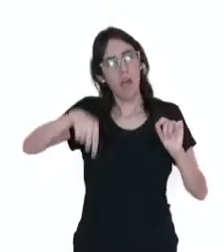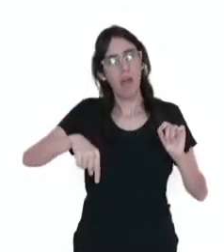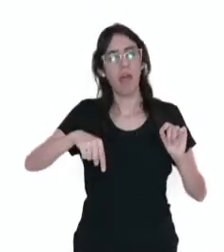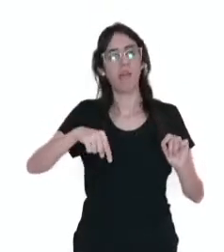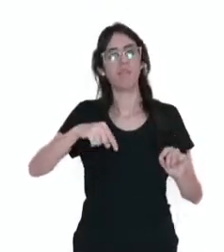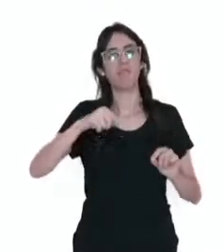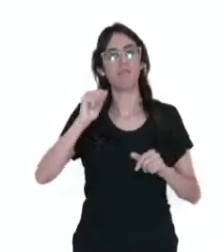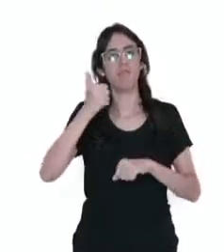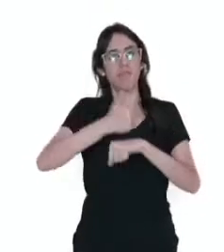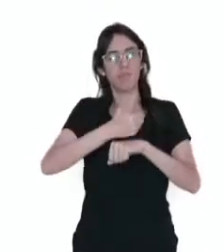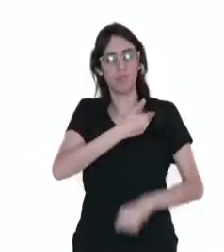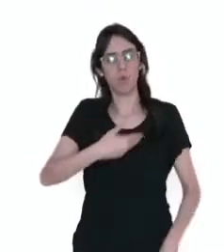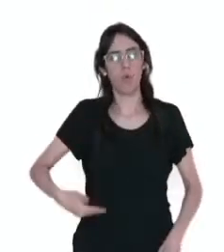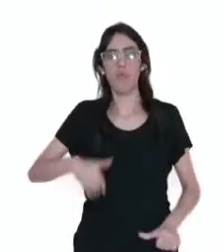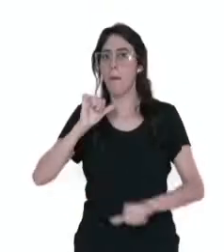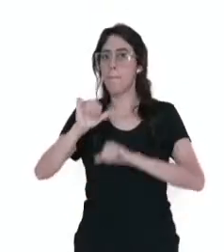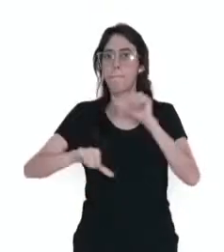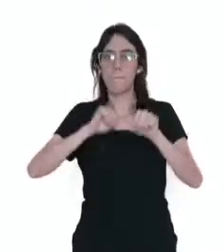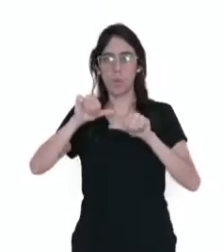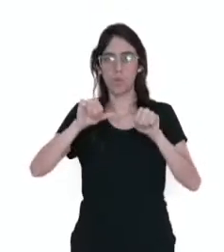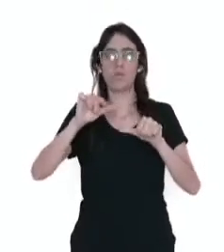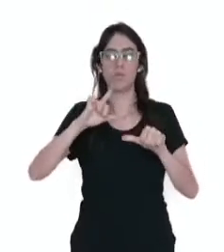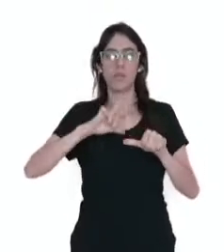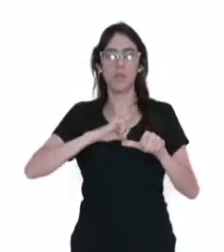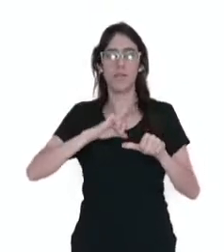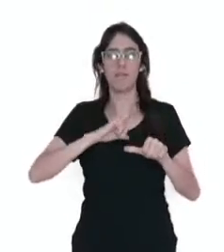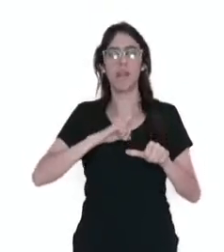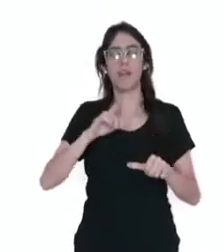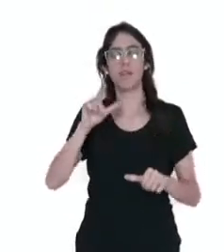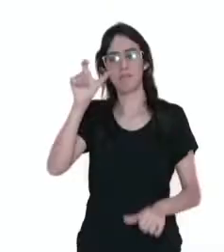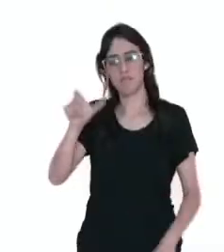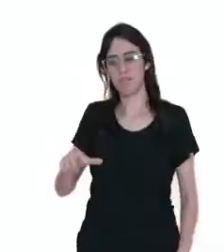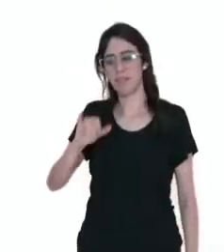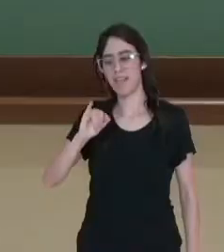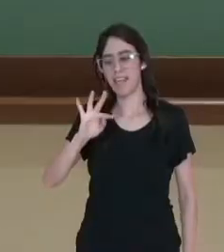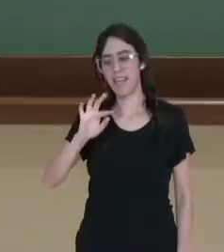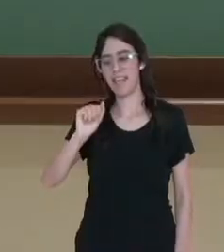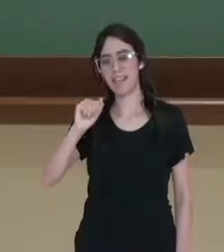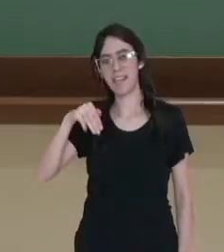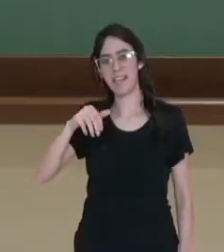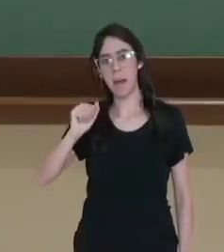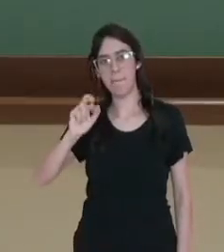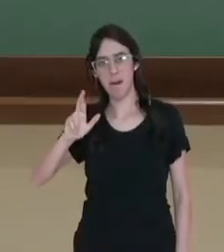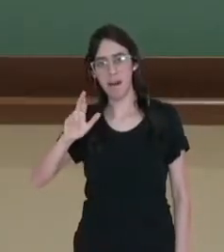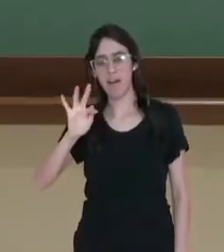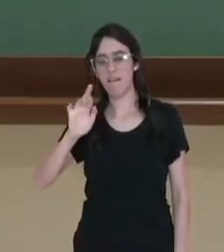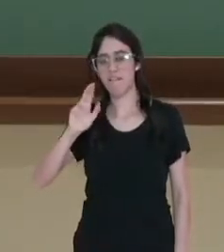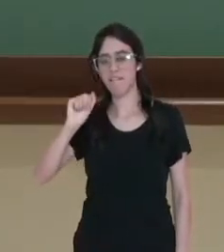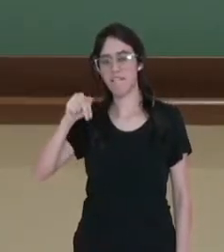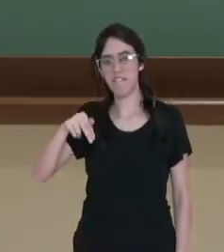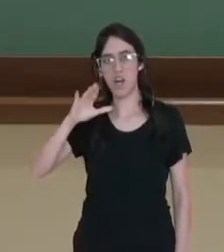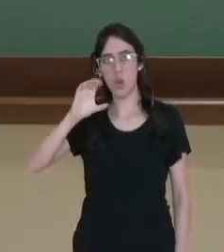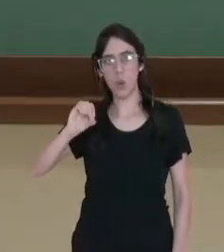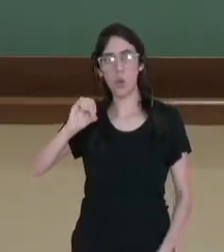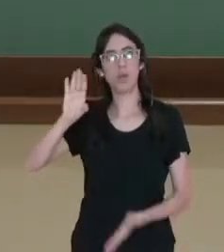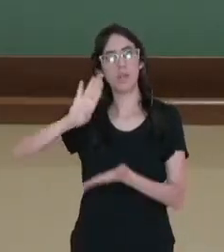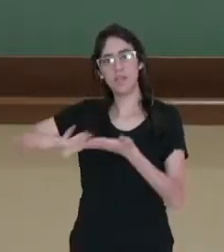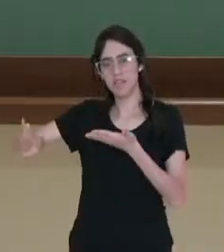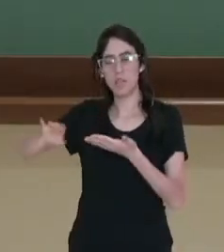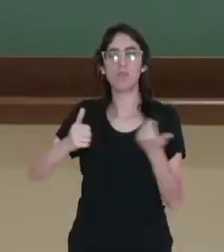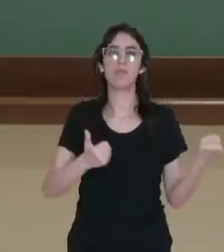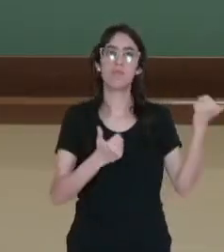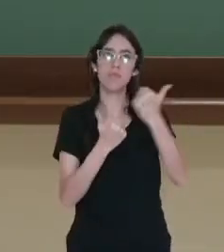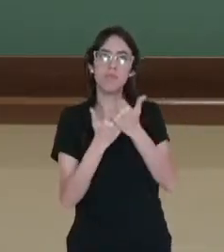governo entre Itamar Franco, o presidente que saía, e Fernando Henrique Cardoso, com a faixa presidencial, assumindo